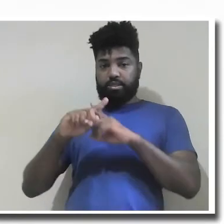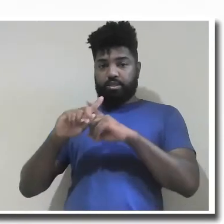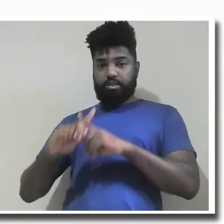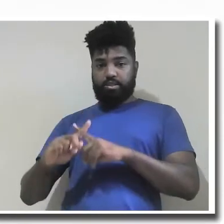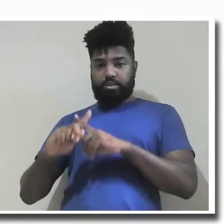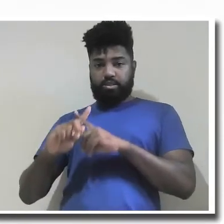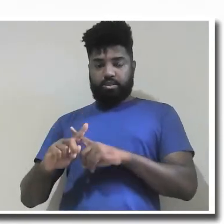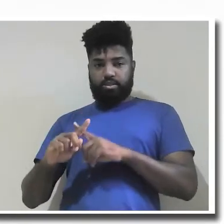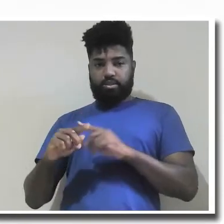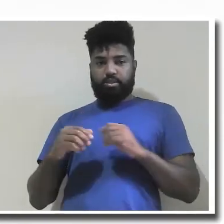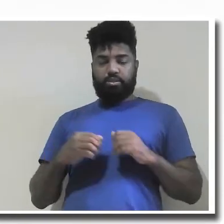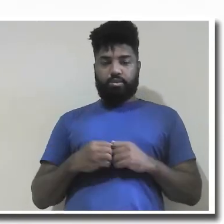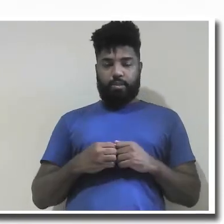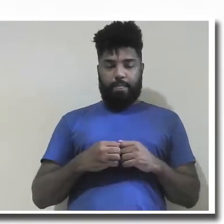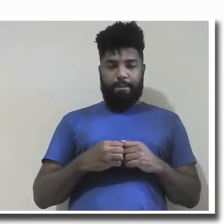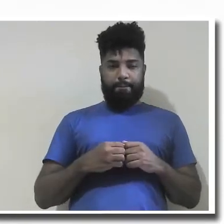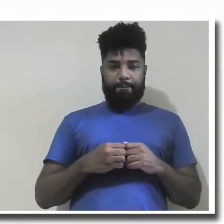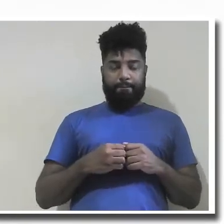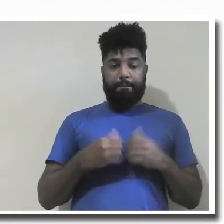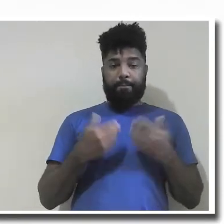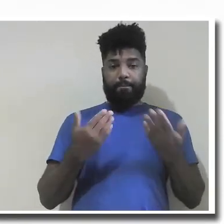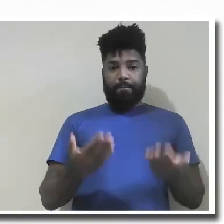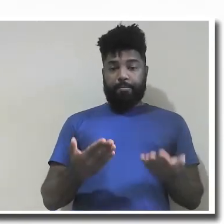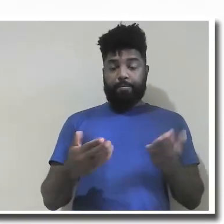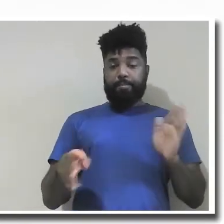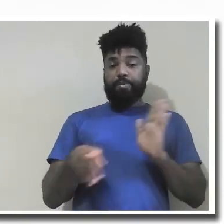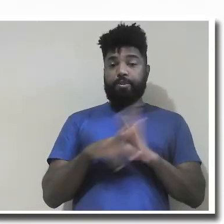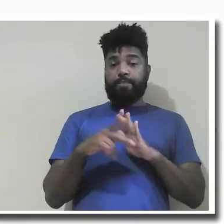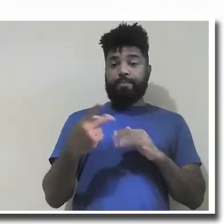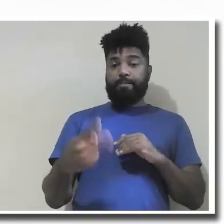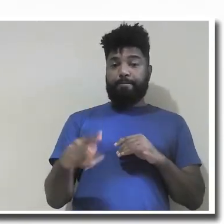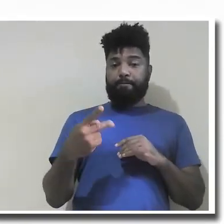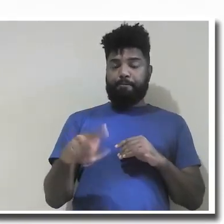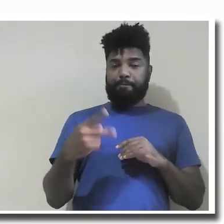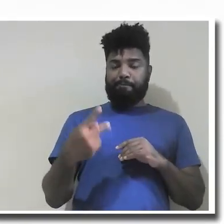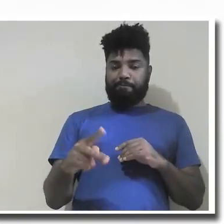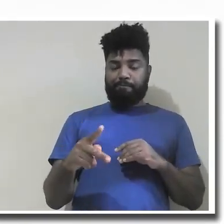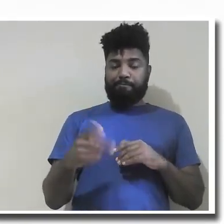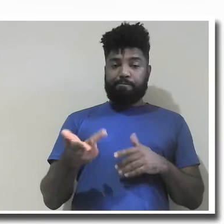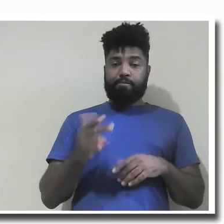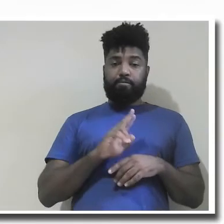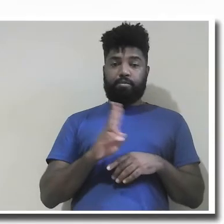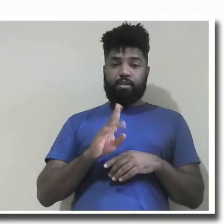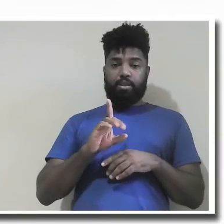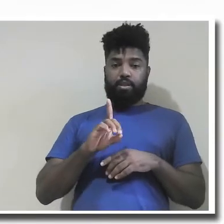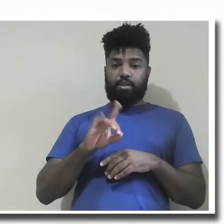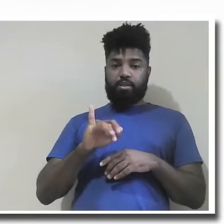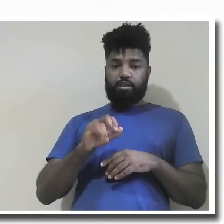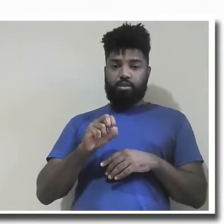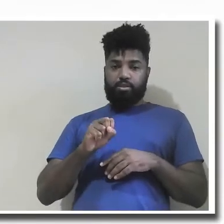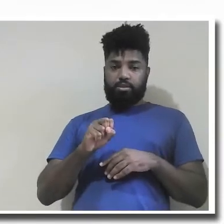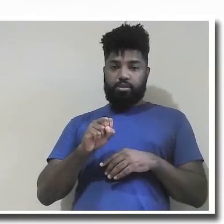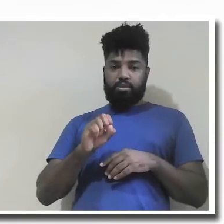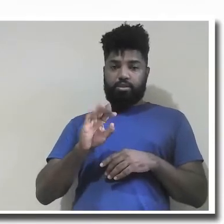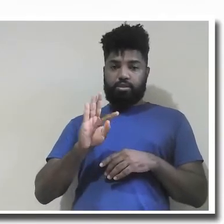multiplicação. Tal propriedade é denominada distributiva.